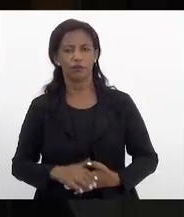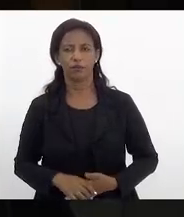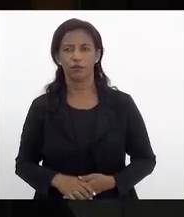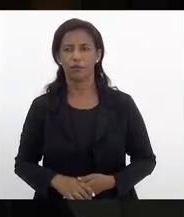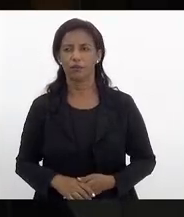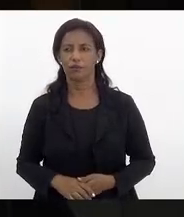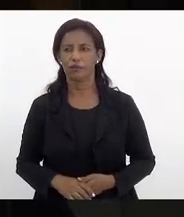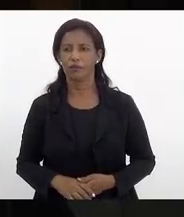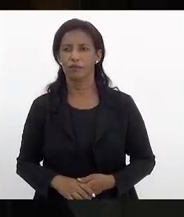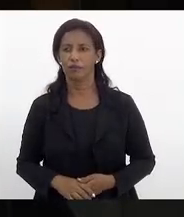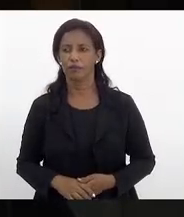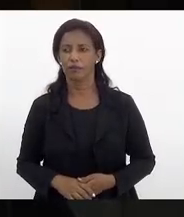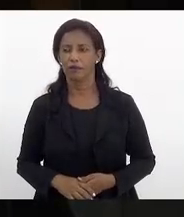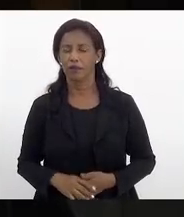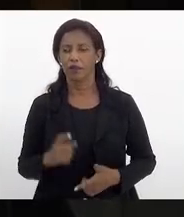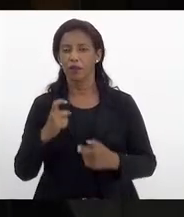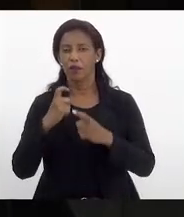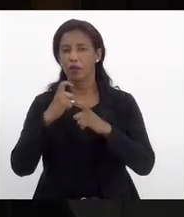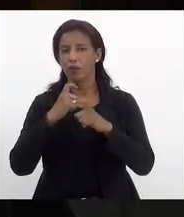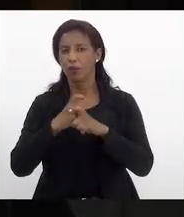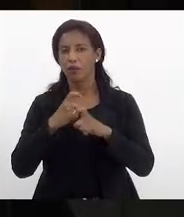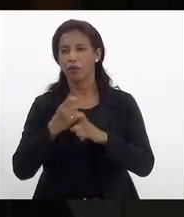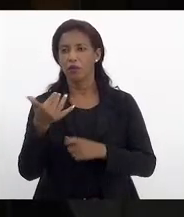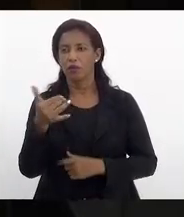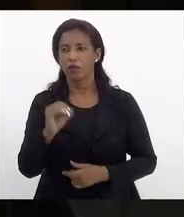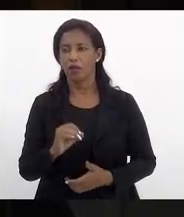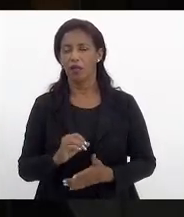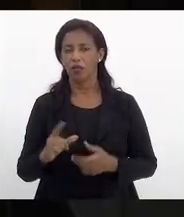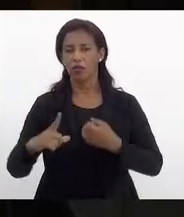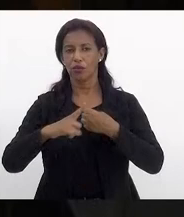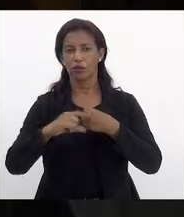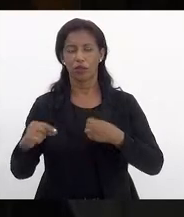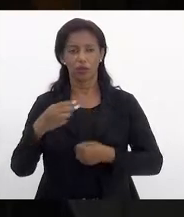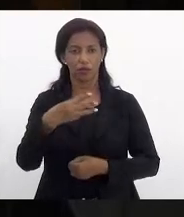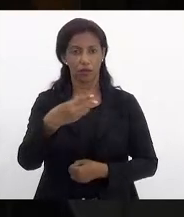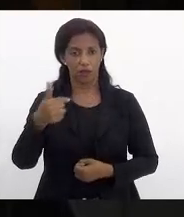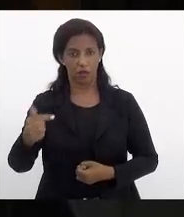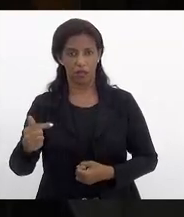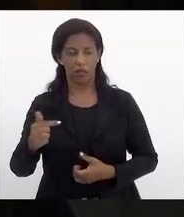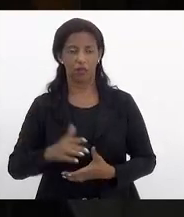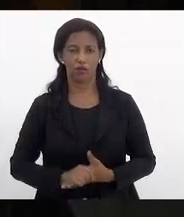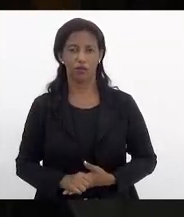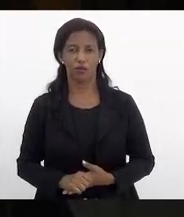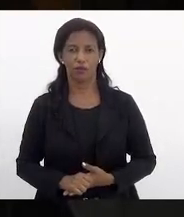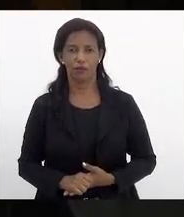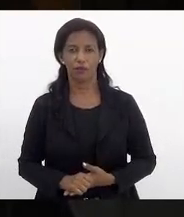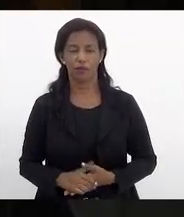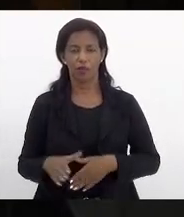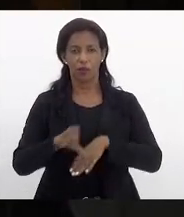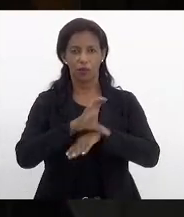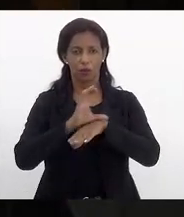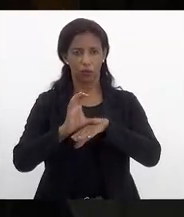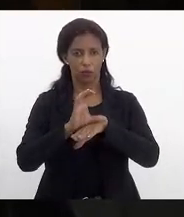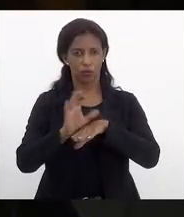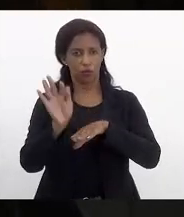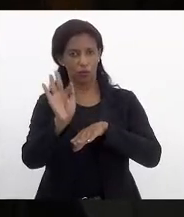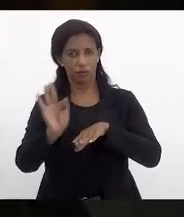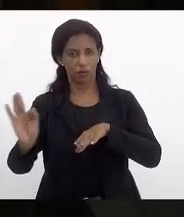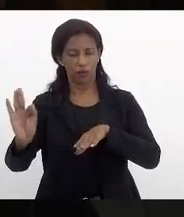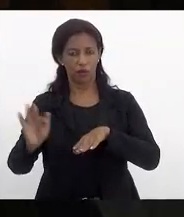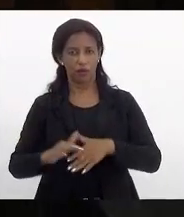está respaldado no inciso 10 do artigo 37 da Constituição